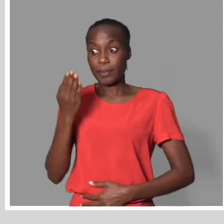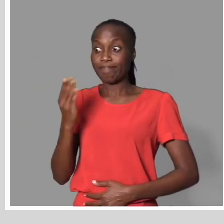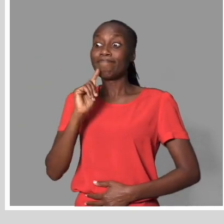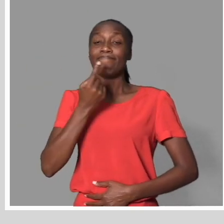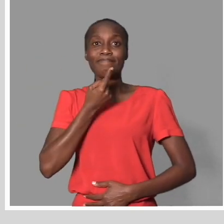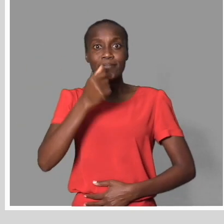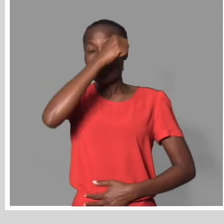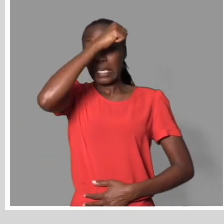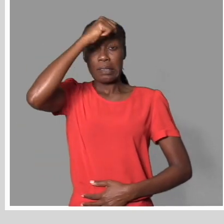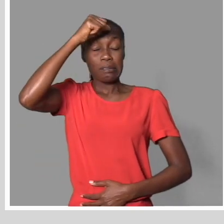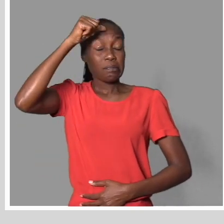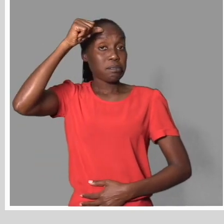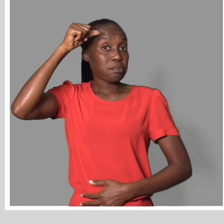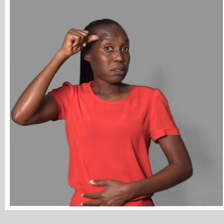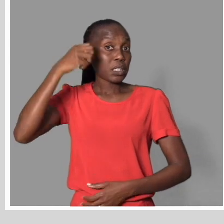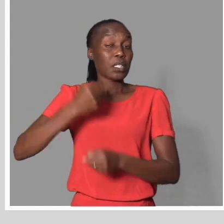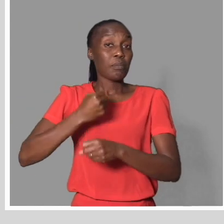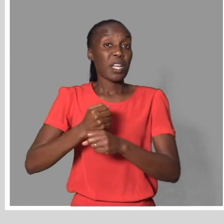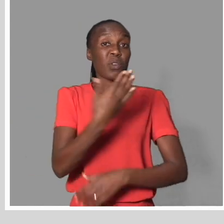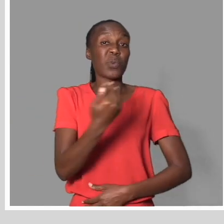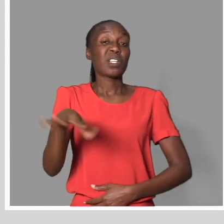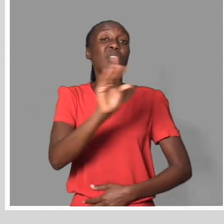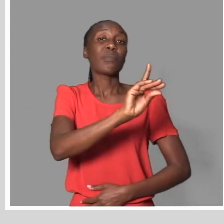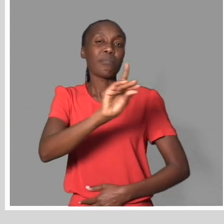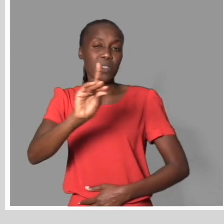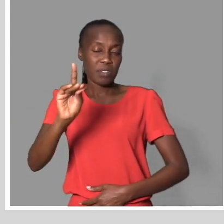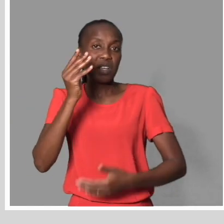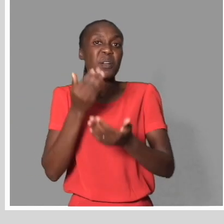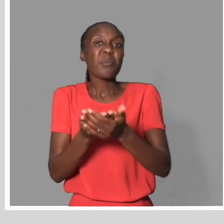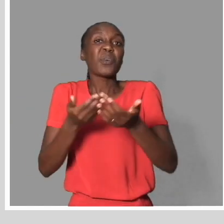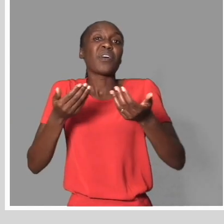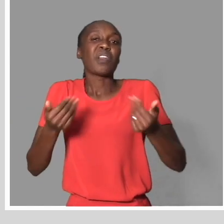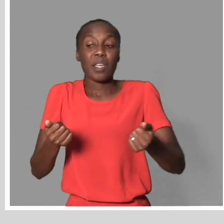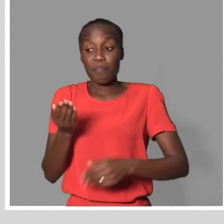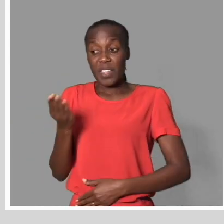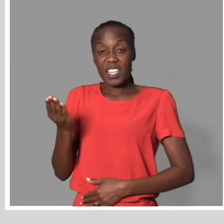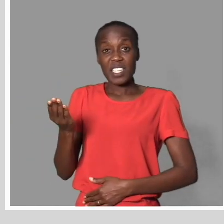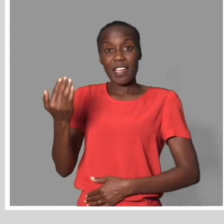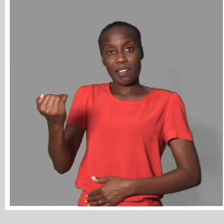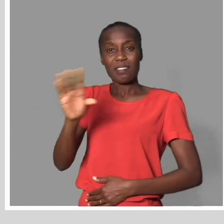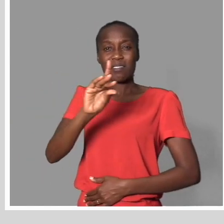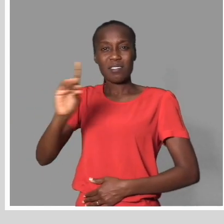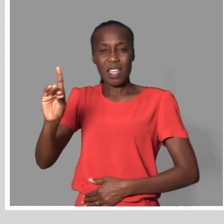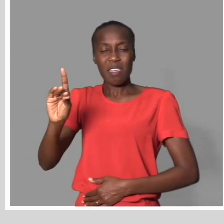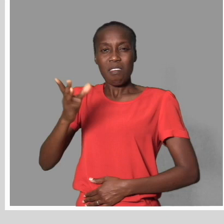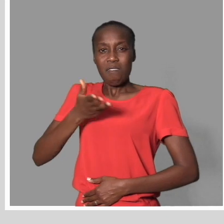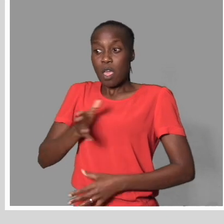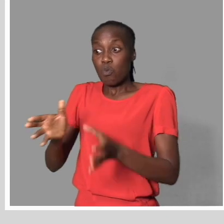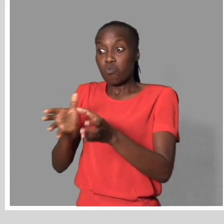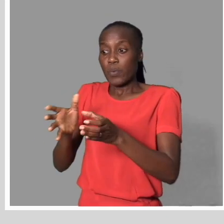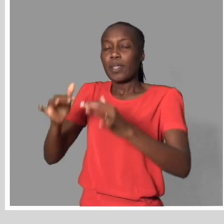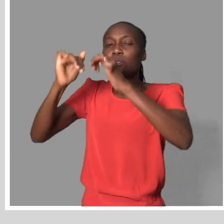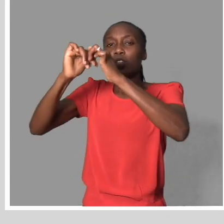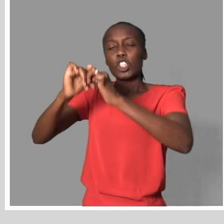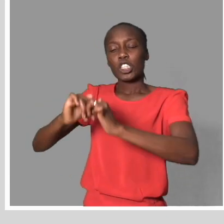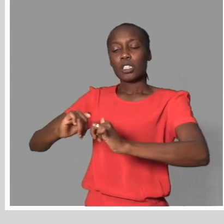Maputo. É caso muito difícil de lidar com uma criança com deficiência. Porque, vejamos, a criança com deficiência precisa de